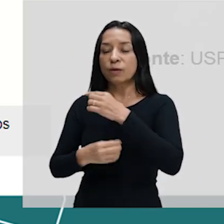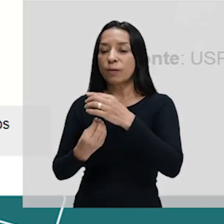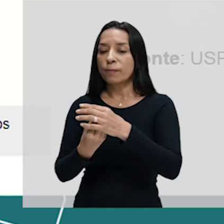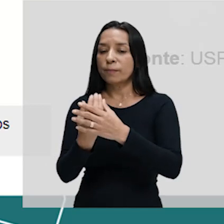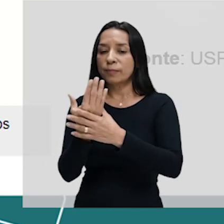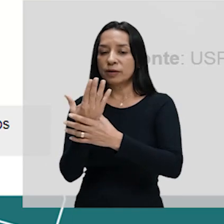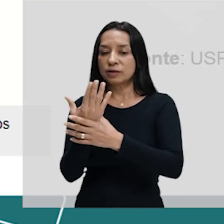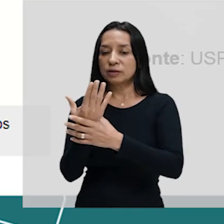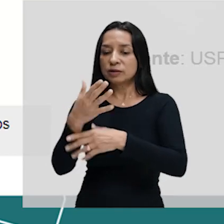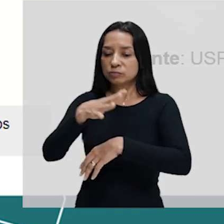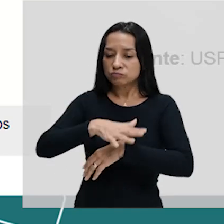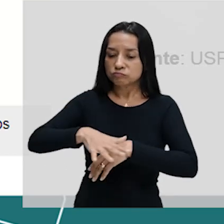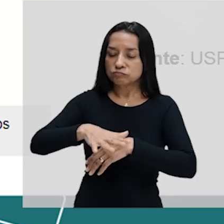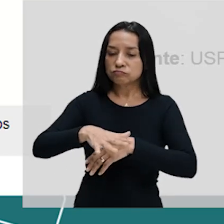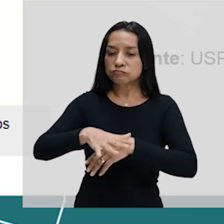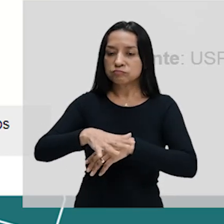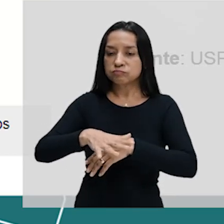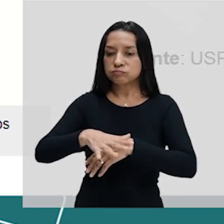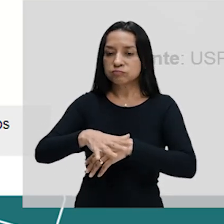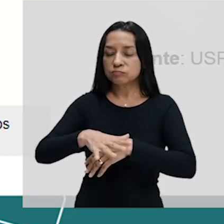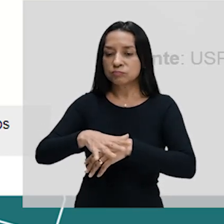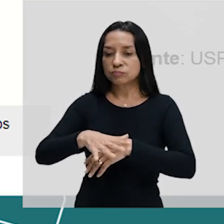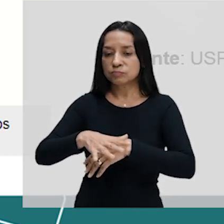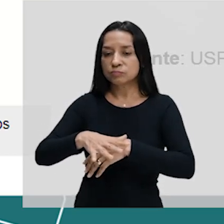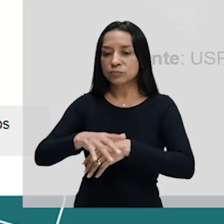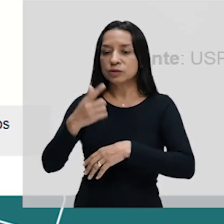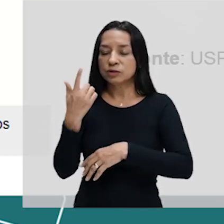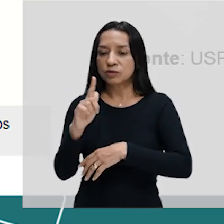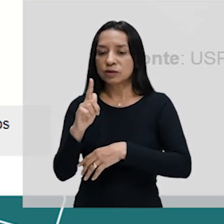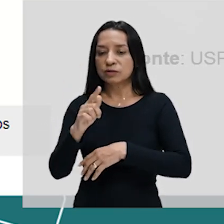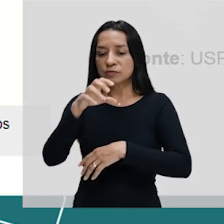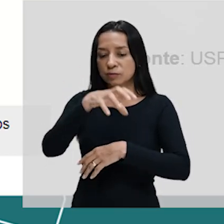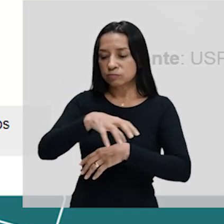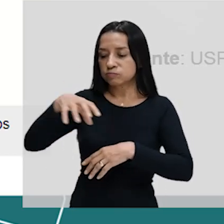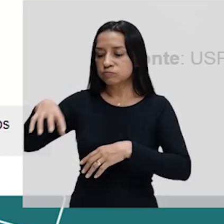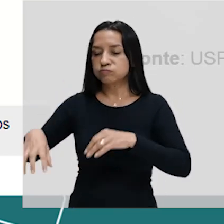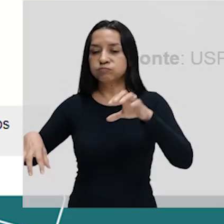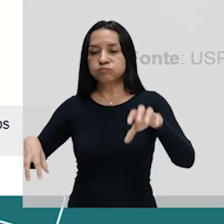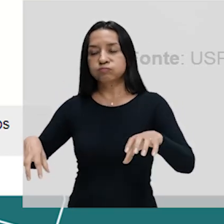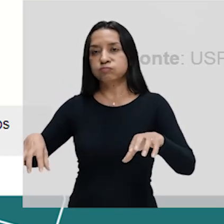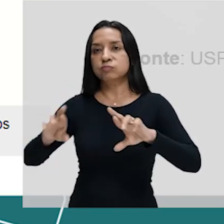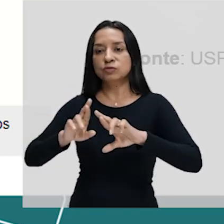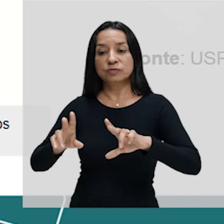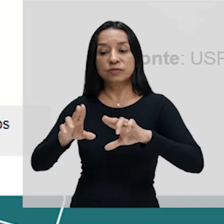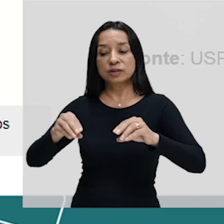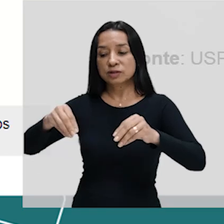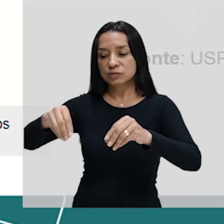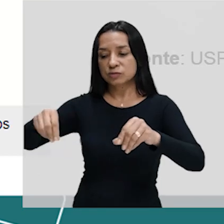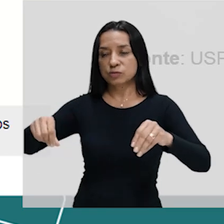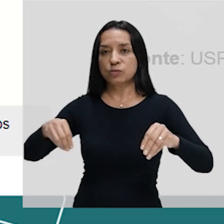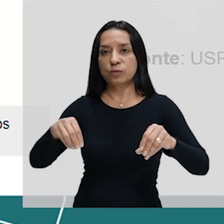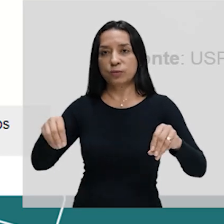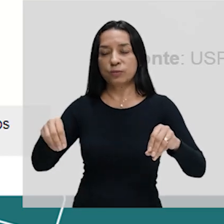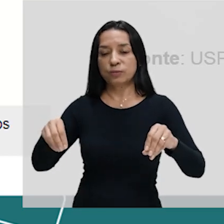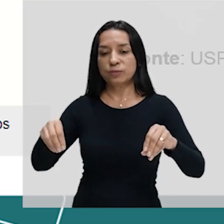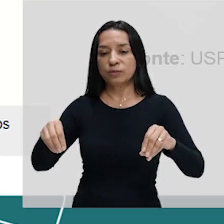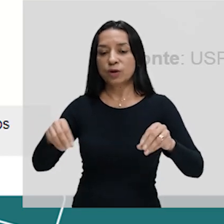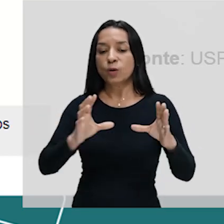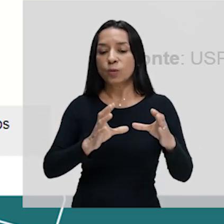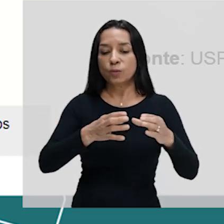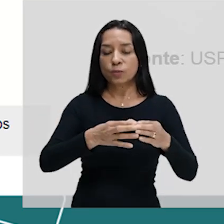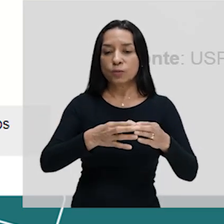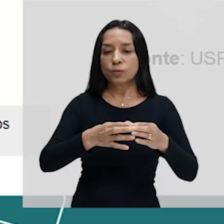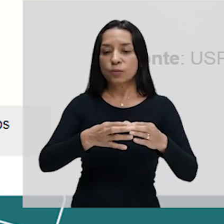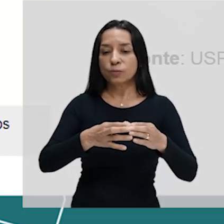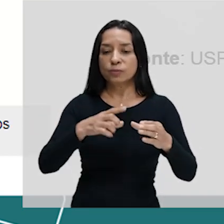solo e um outro tipo de solo. Passou muitas e muitas gerações, esse grupo que está vivendo nesse tipo de solo acumulou